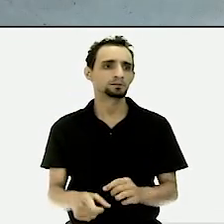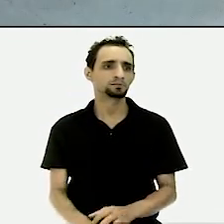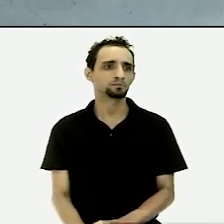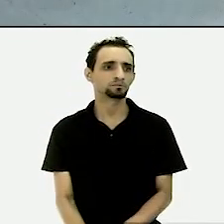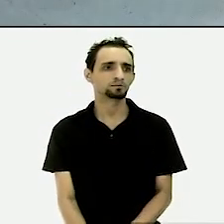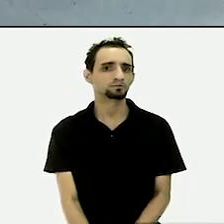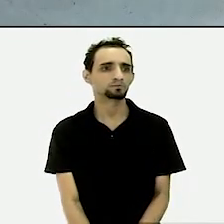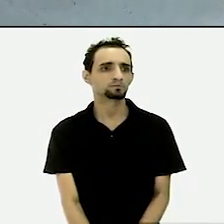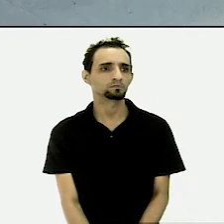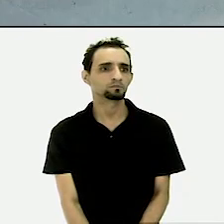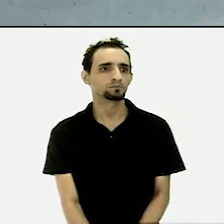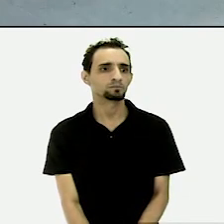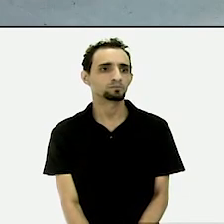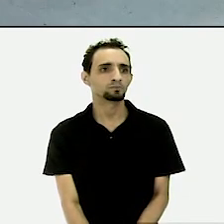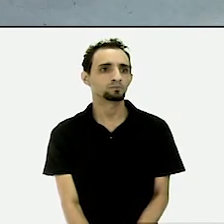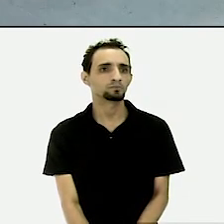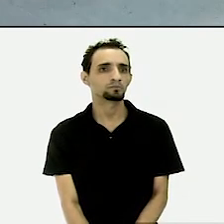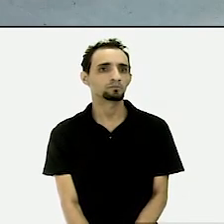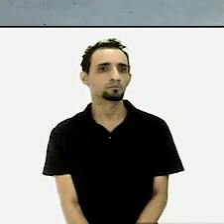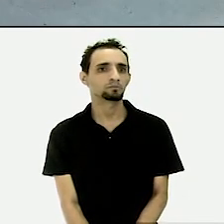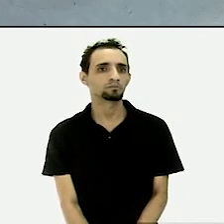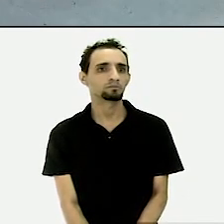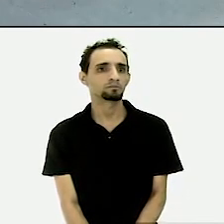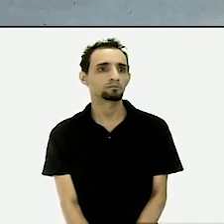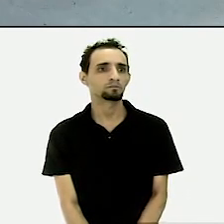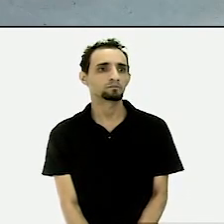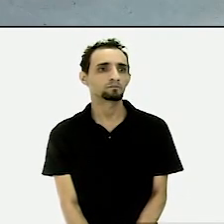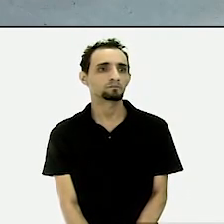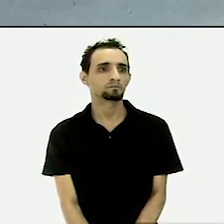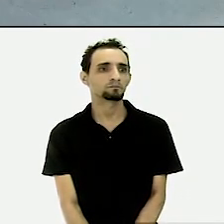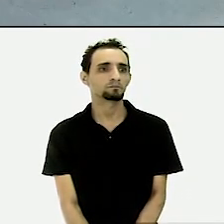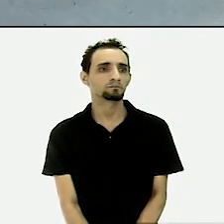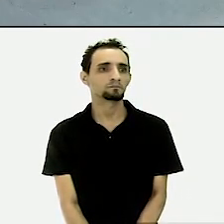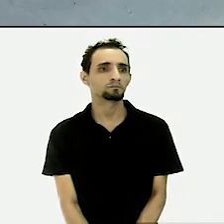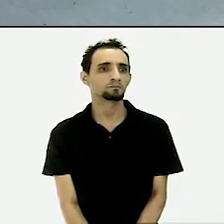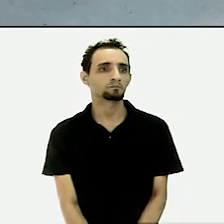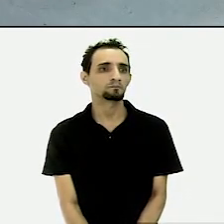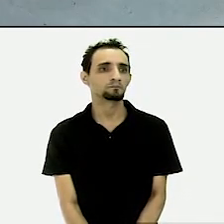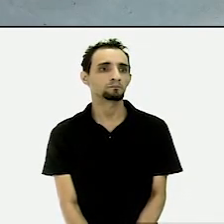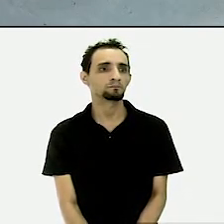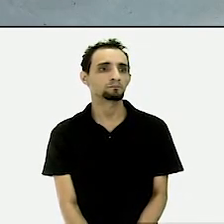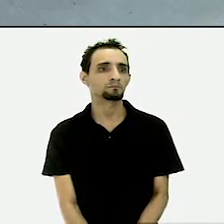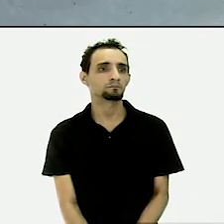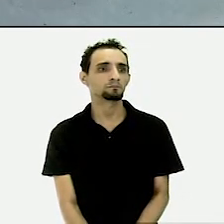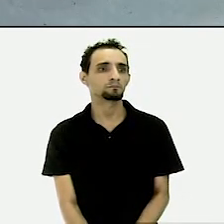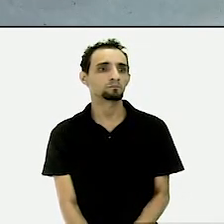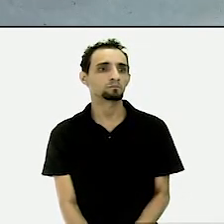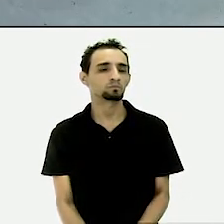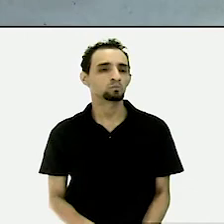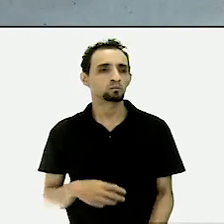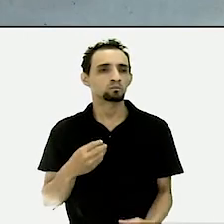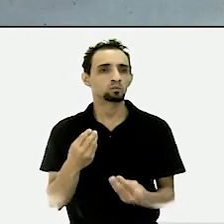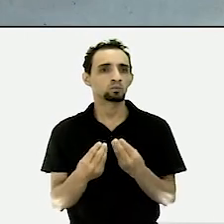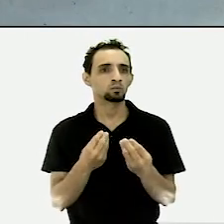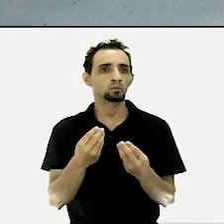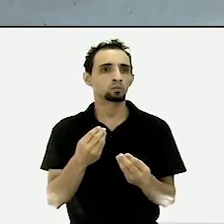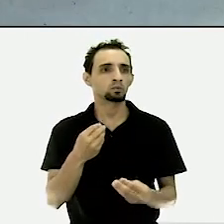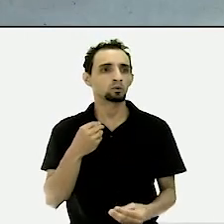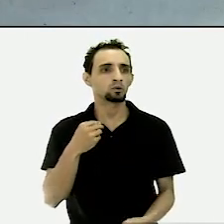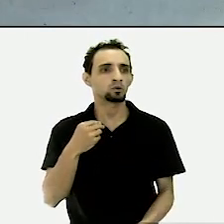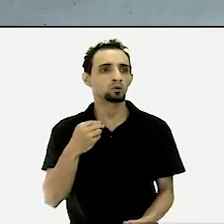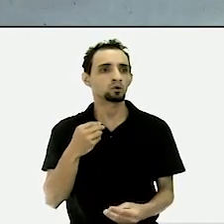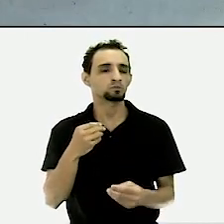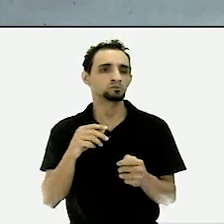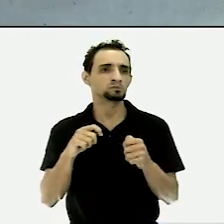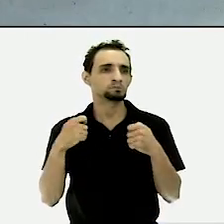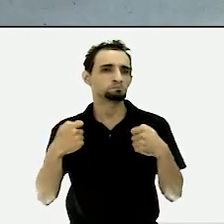1.000 e poucos. É. Ah, e aí foi o que. E agora, com essa crise, eles estavam lá, eles estão extremamente passando por dificuldades para